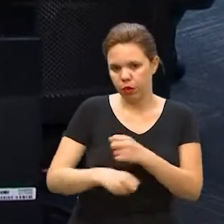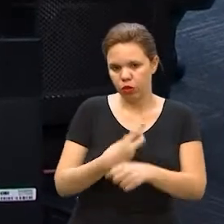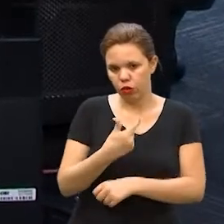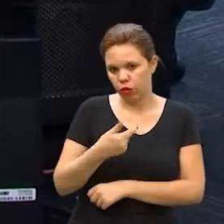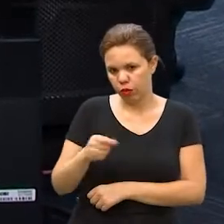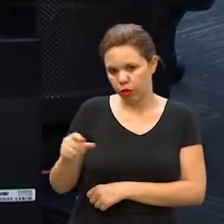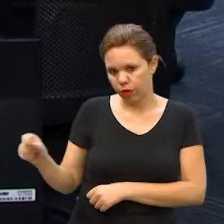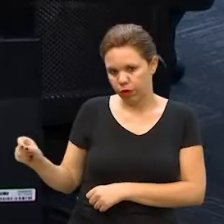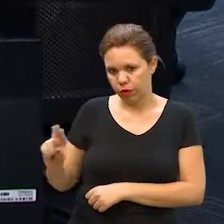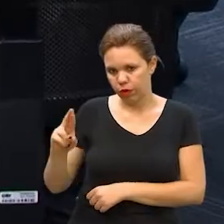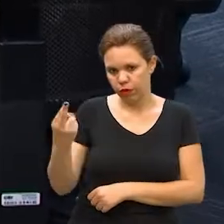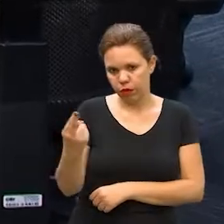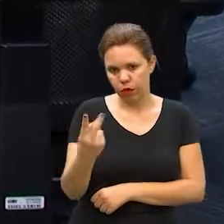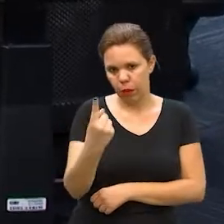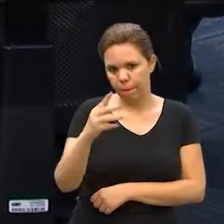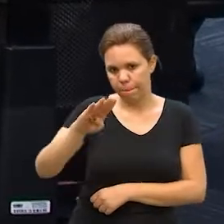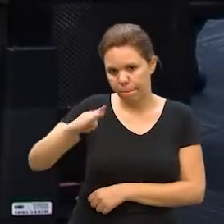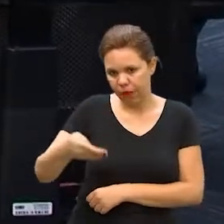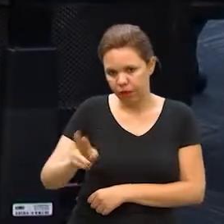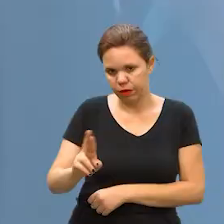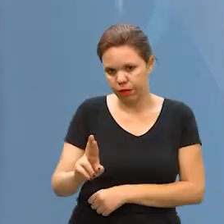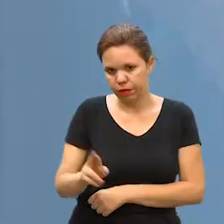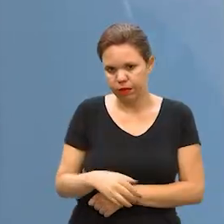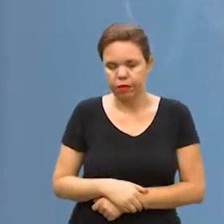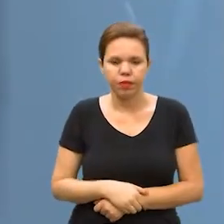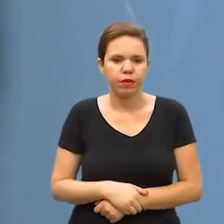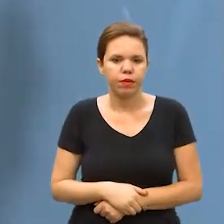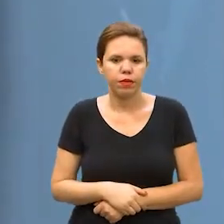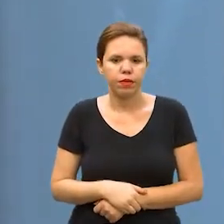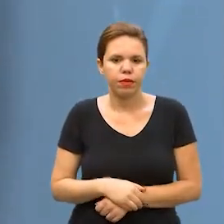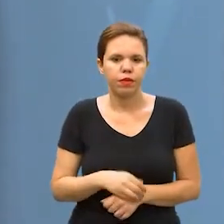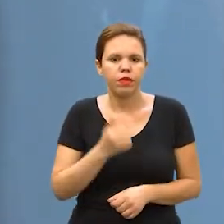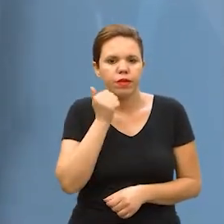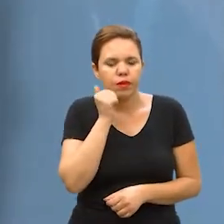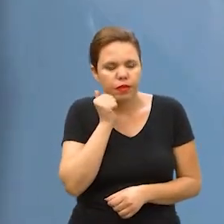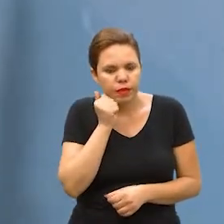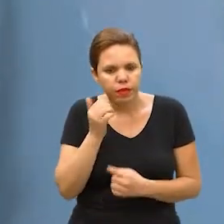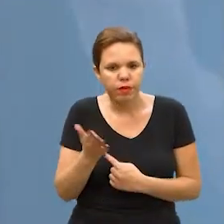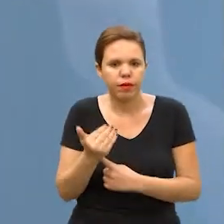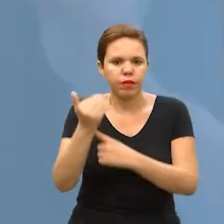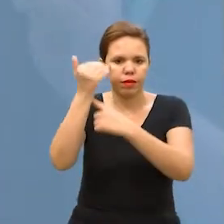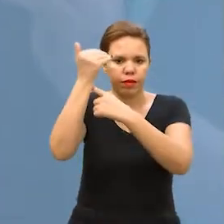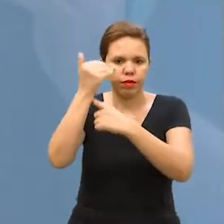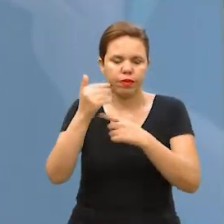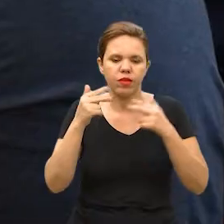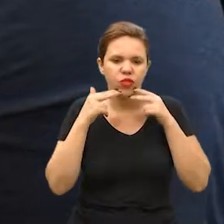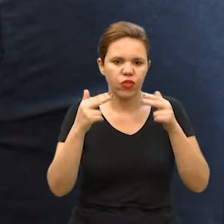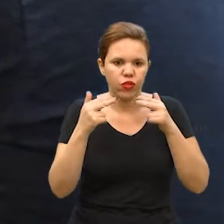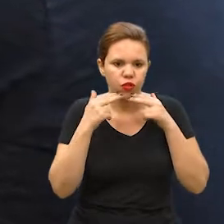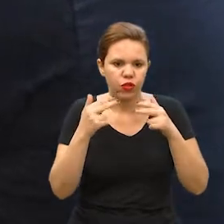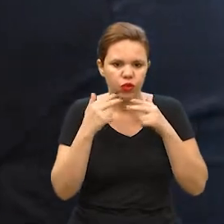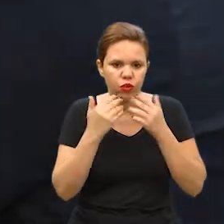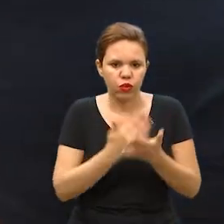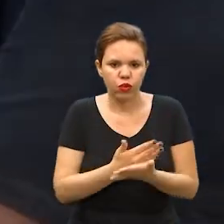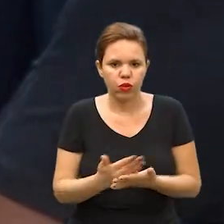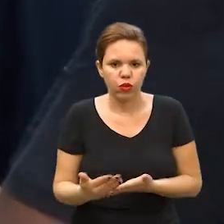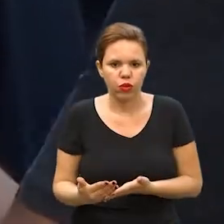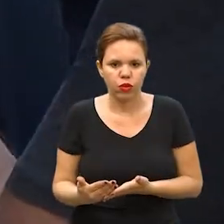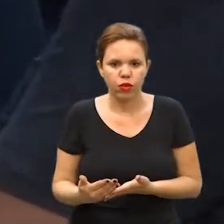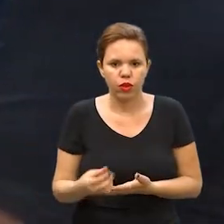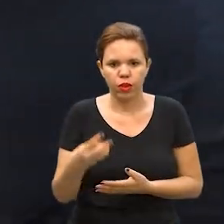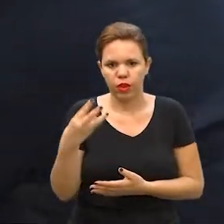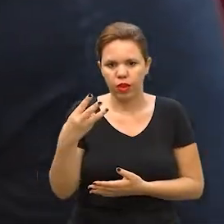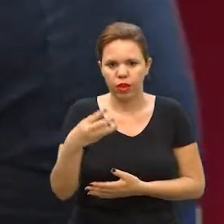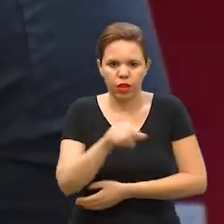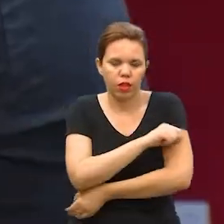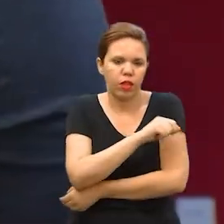2020 resulte em 1 bilhão de reais. Ciência, tecnologia e inovação, que começou com 3